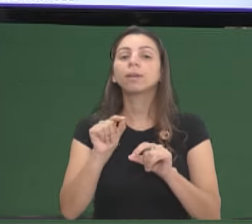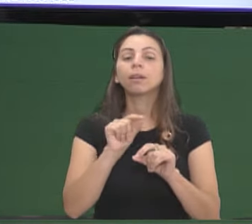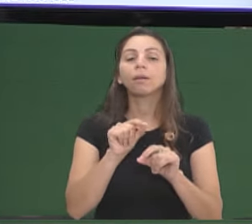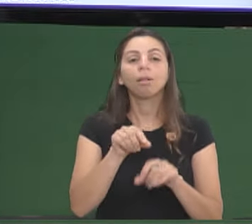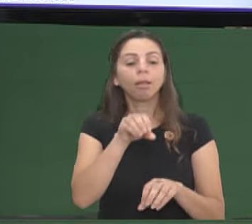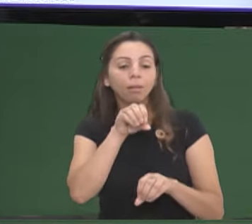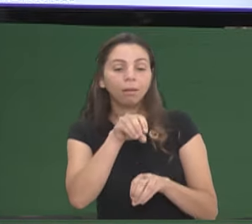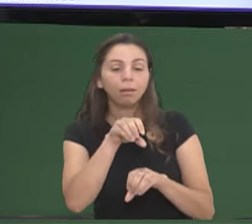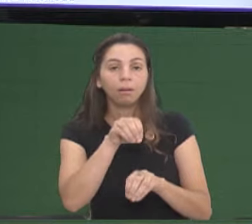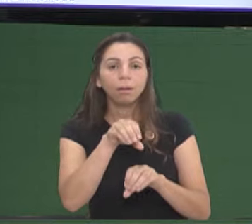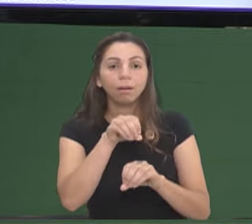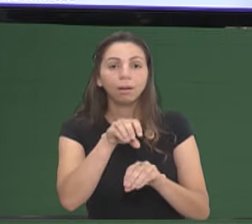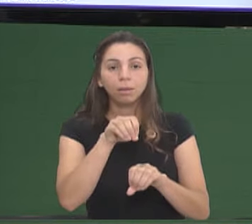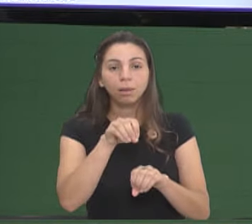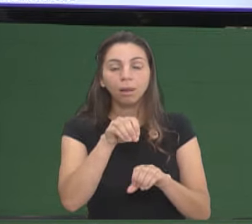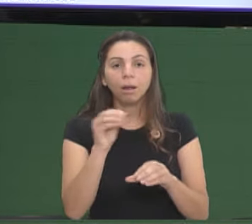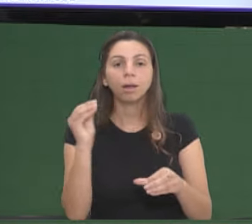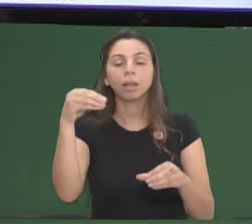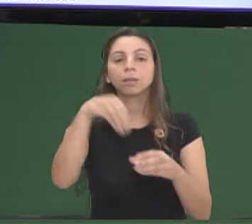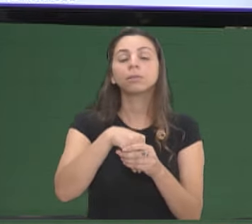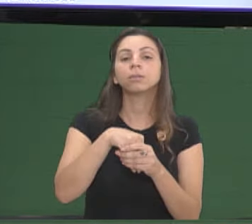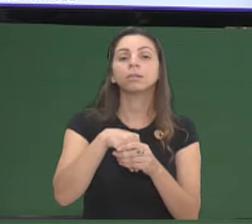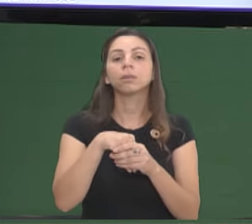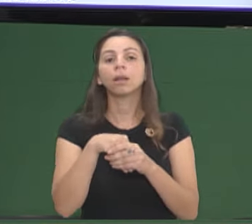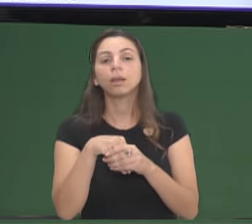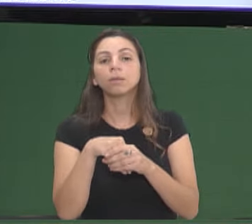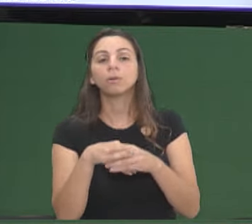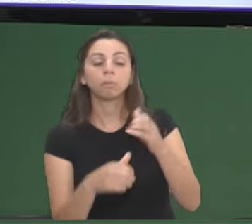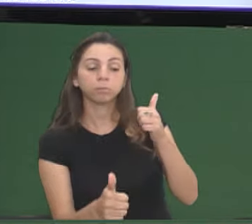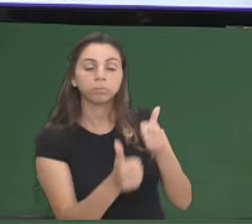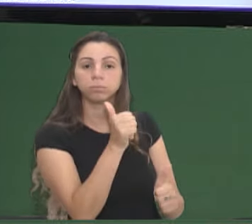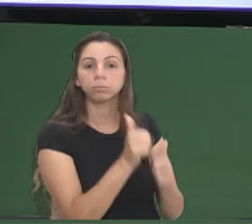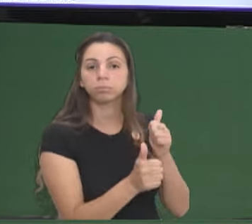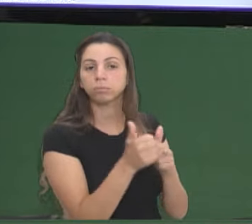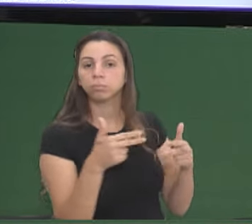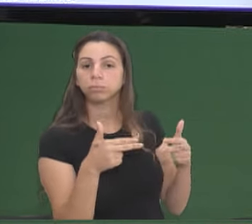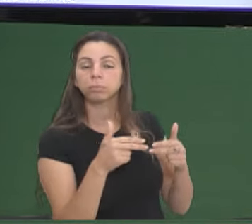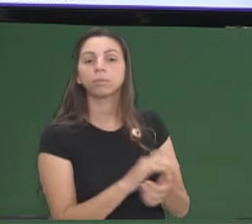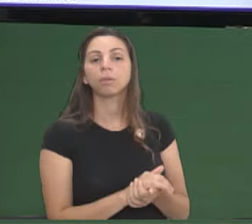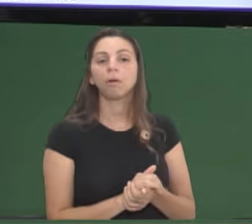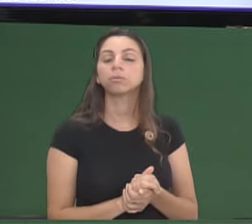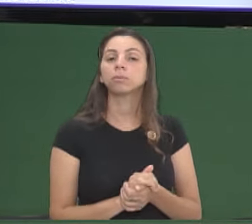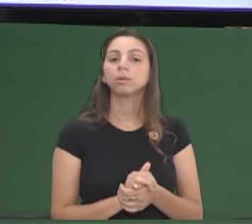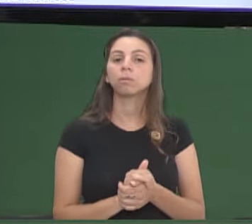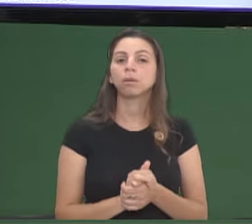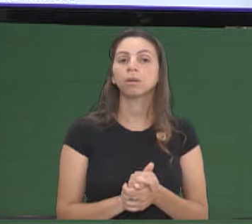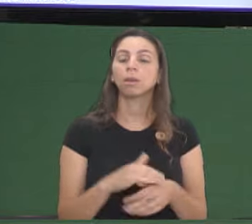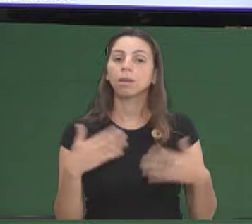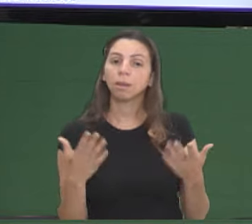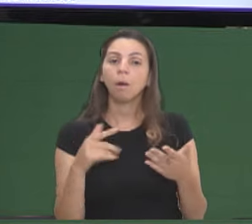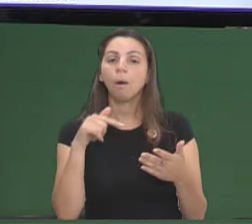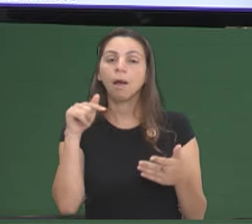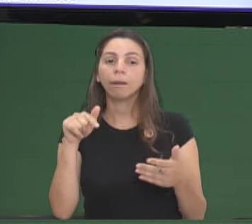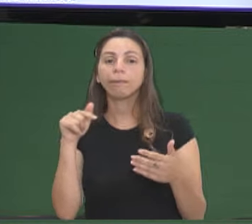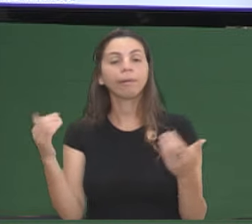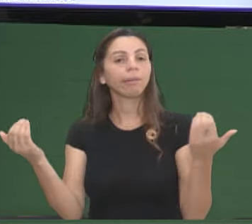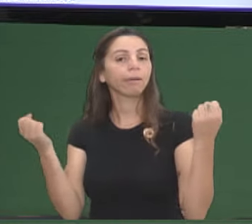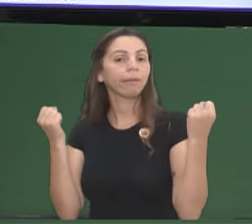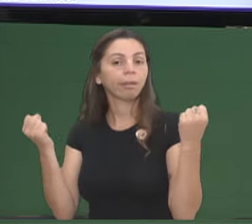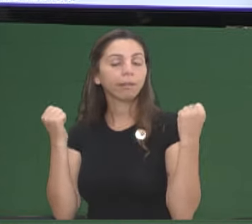das modalidades esportivas. Por exemplo, se eu estou trabalhando, aqui no caso, eu podia estar trabalhando atletismo, né?